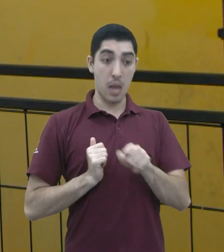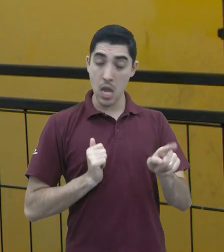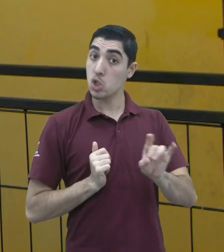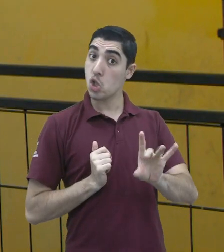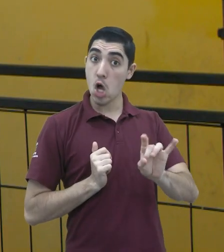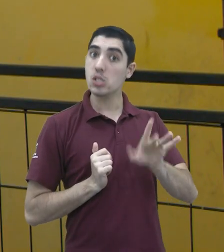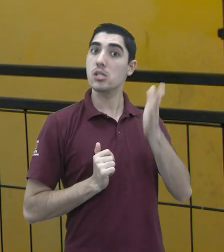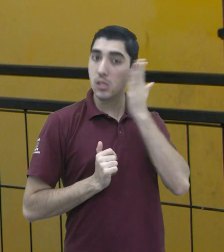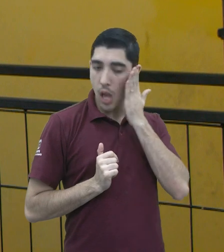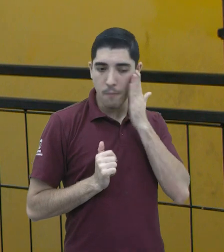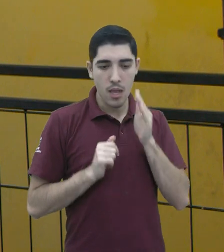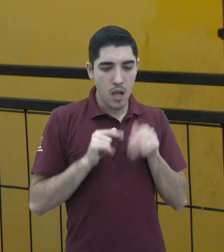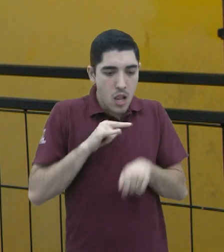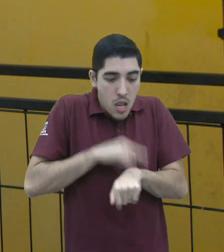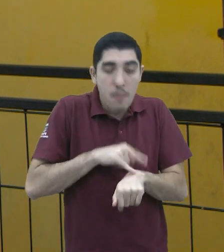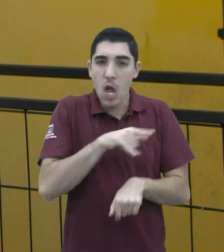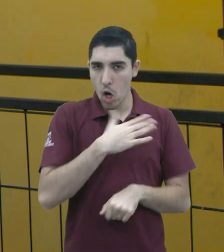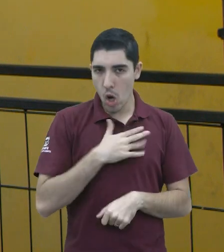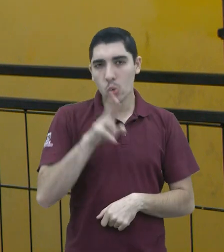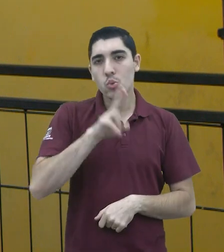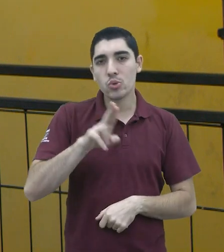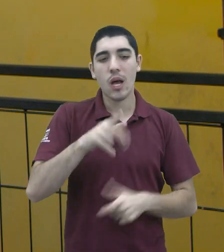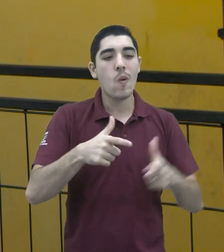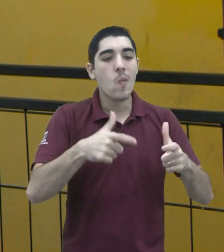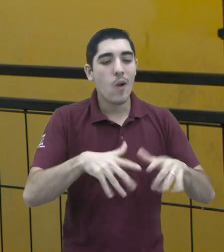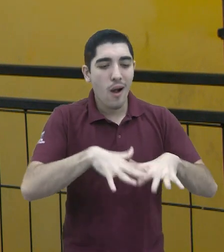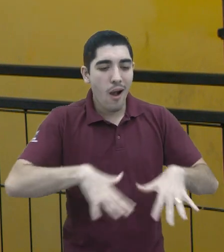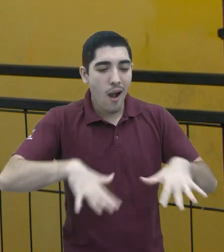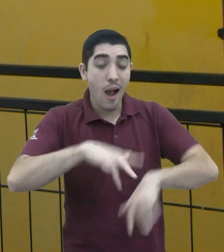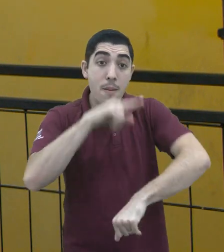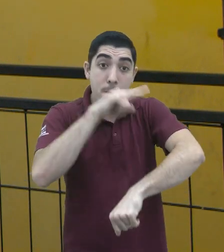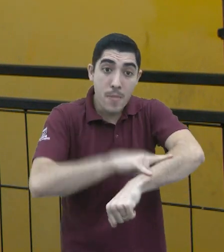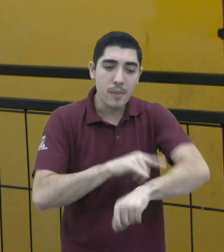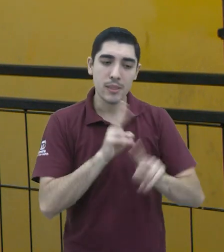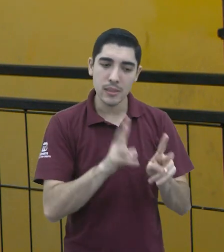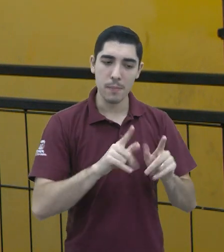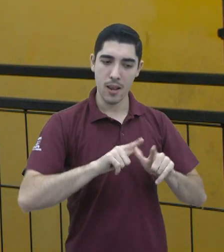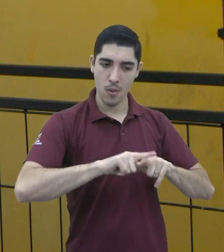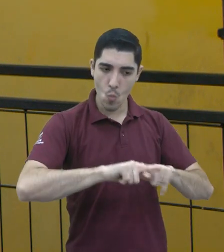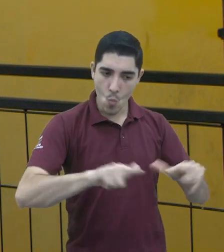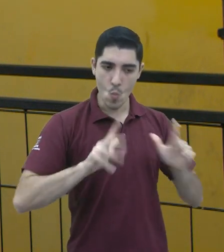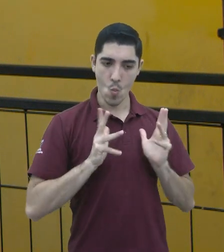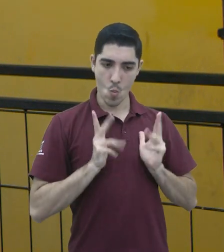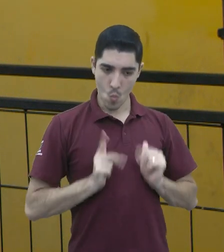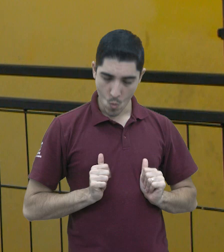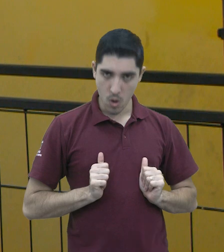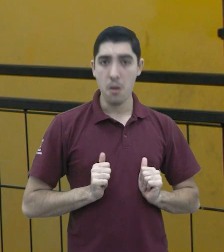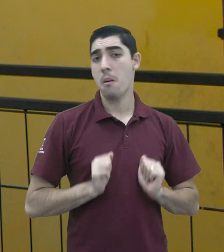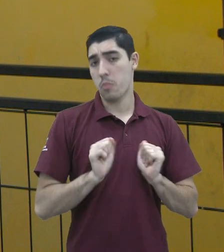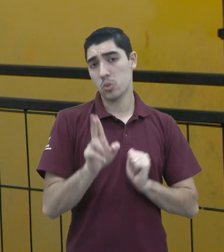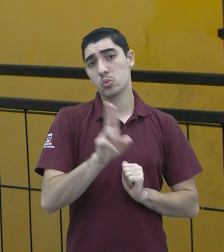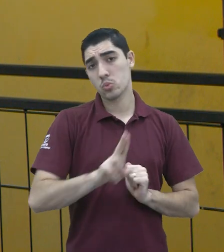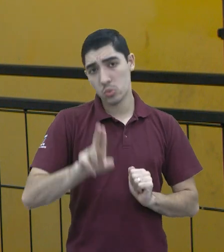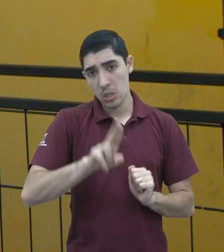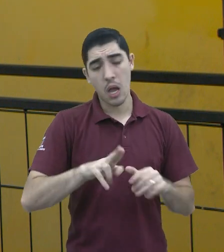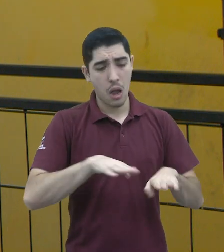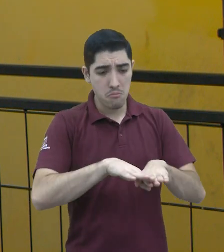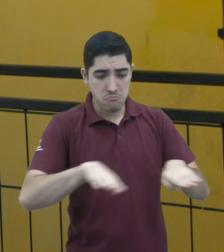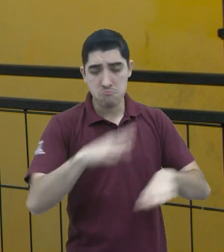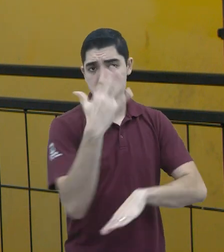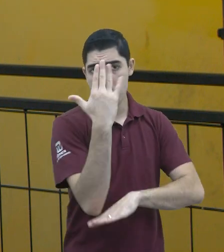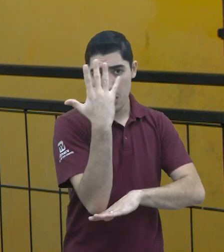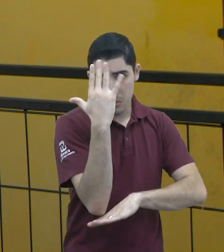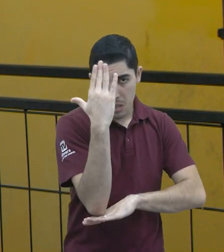se limpam. Então, eles gostam de usar um banheirinho. Então, o banheirinho tem que estar ali sempre limpinho. Pode ser com substrato